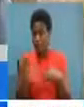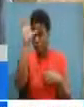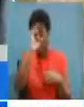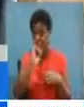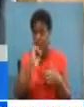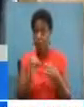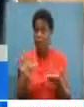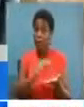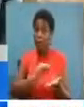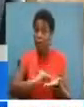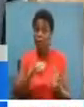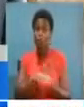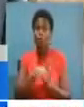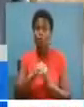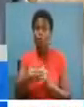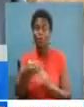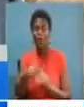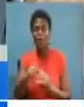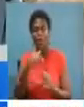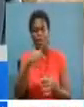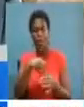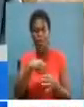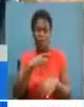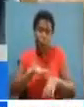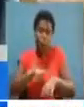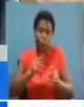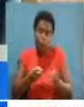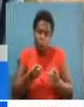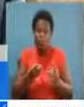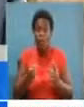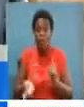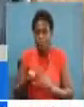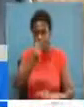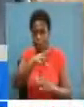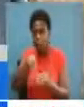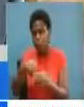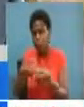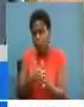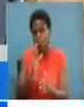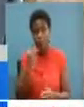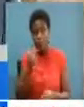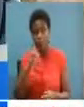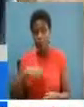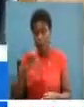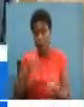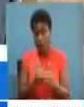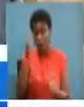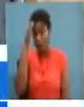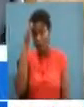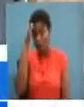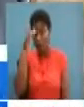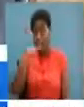Conseguirem multiplicar, teremos condições para, dentro de um espaço razoável de tempo, possamos abranger toda a juventude cabo-verdiana com capacidade,